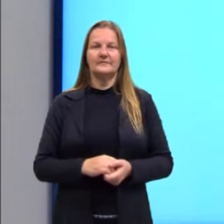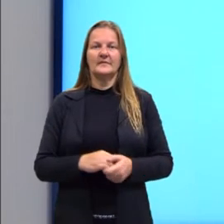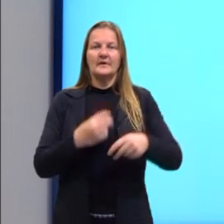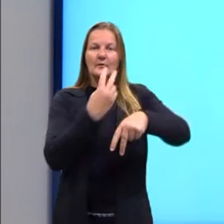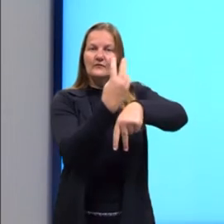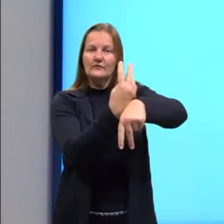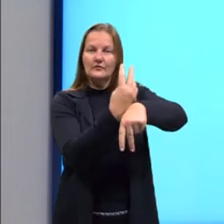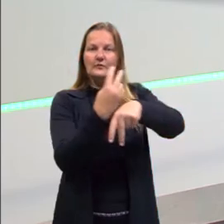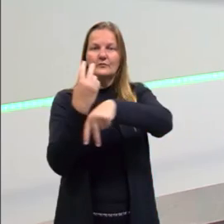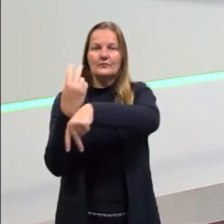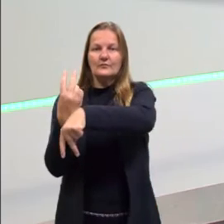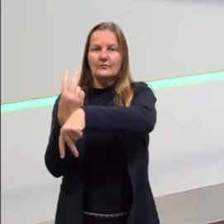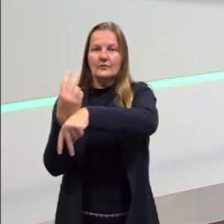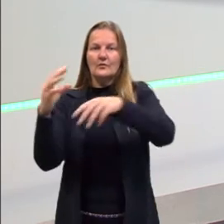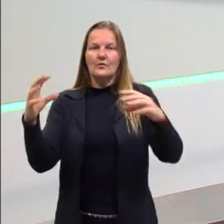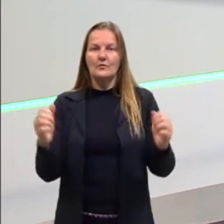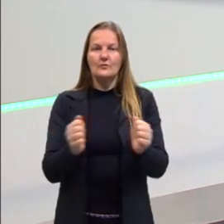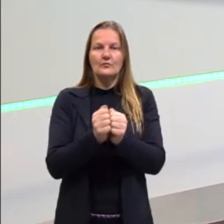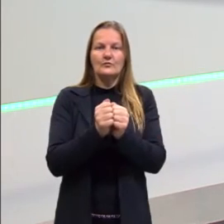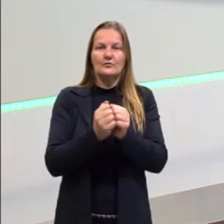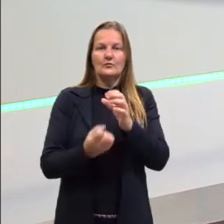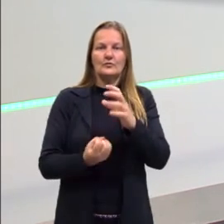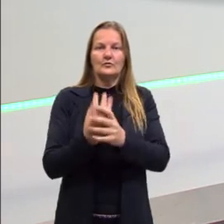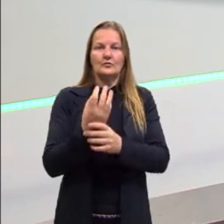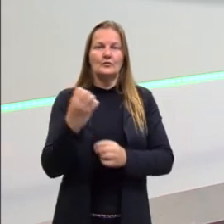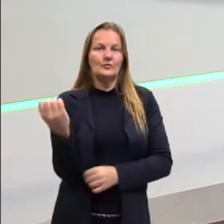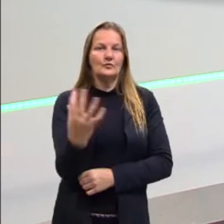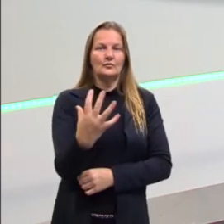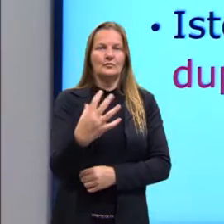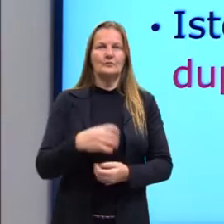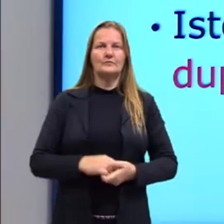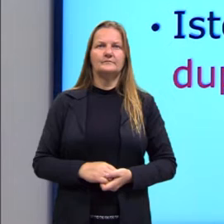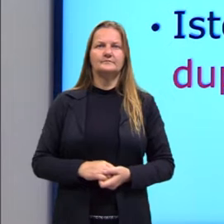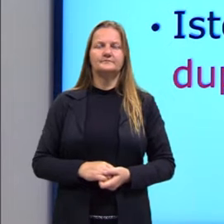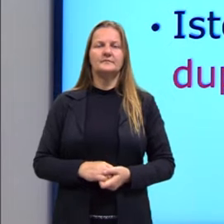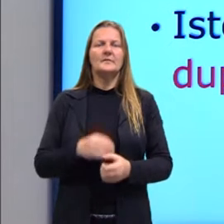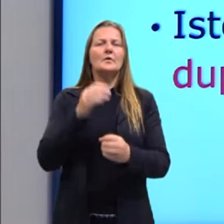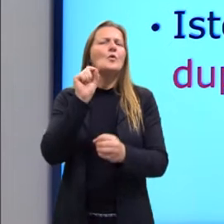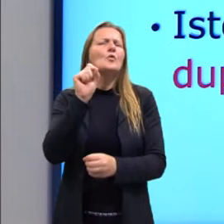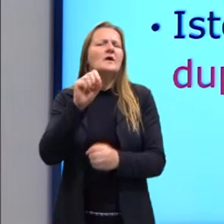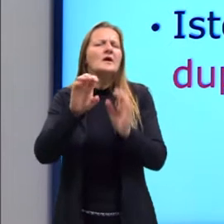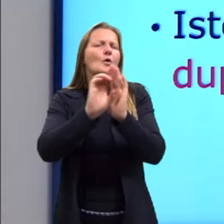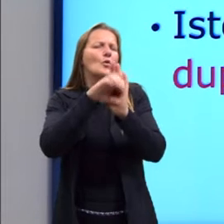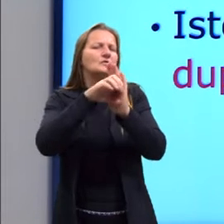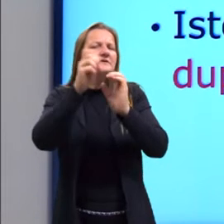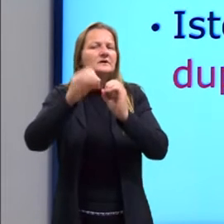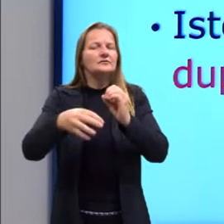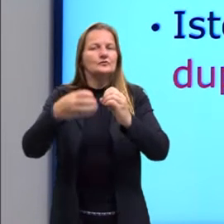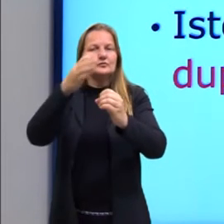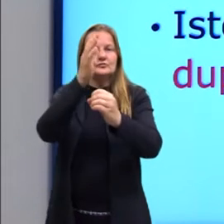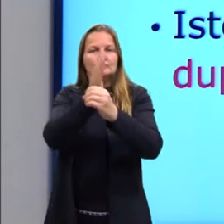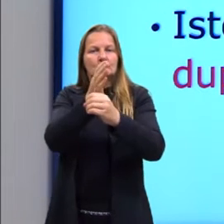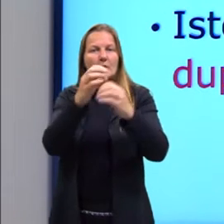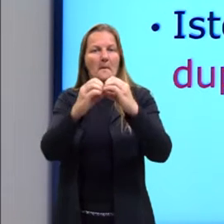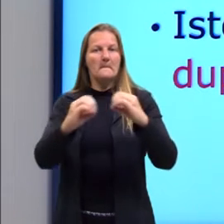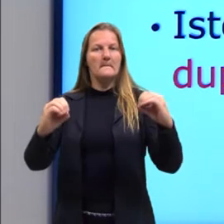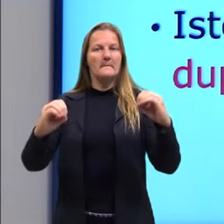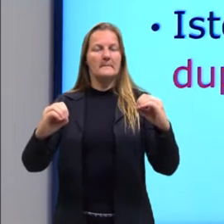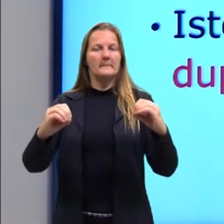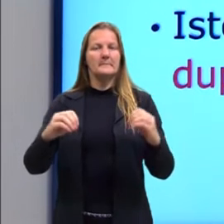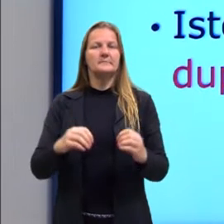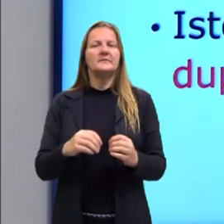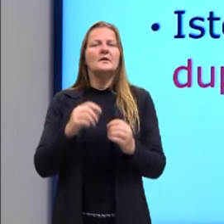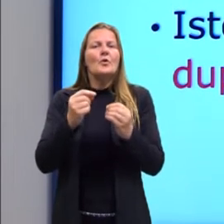da mãe e outro do pai é bom que seria então a meiose é o processo